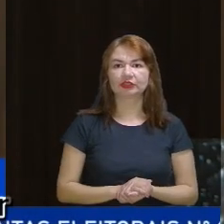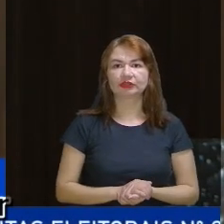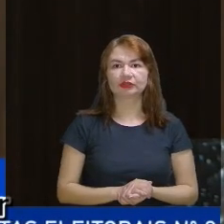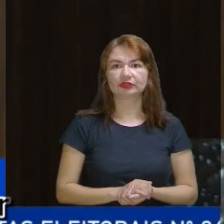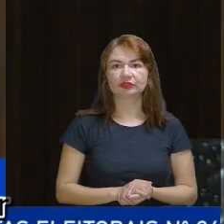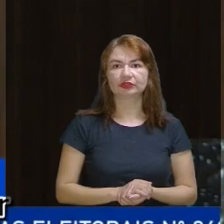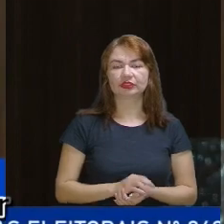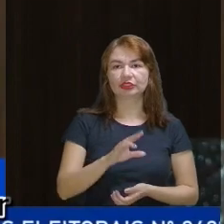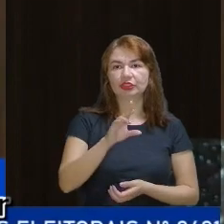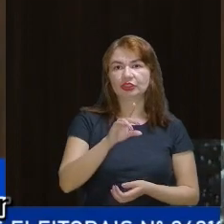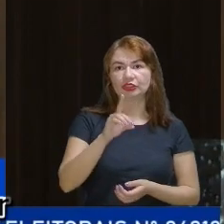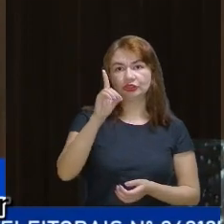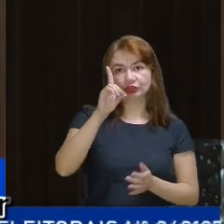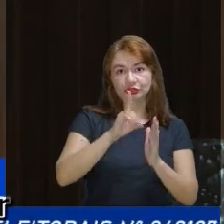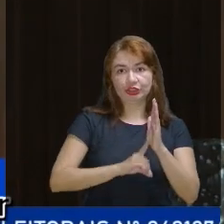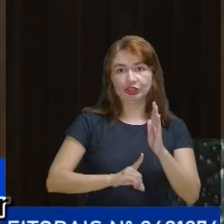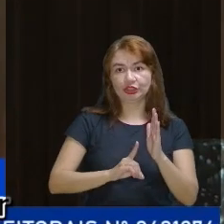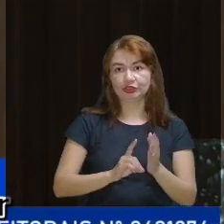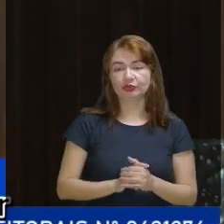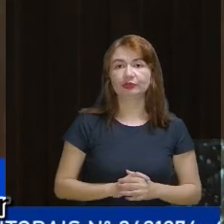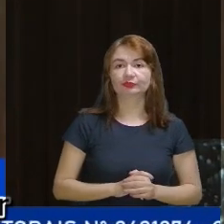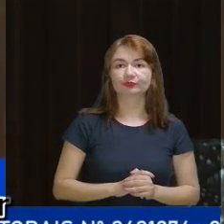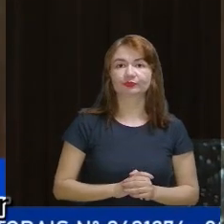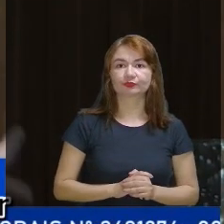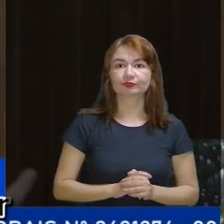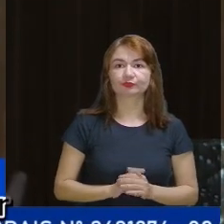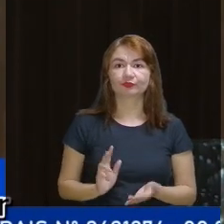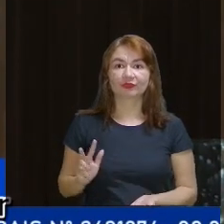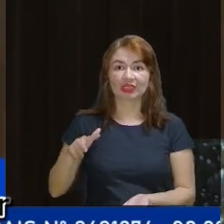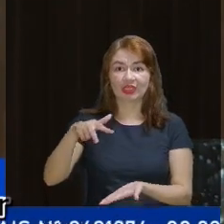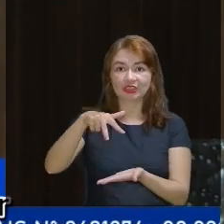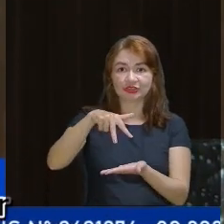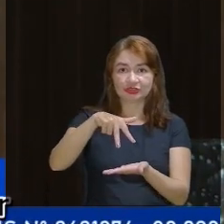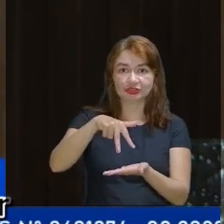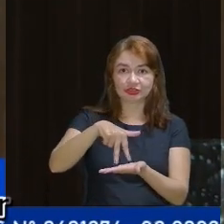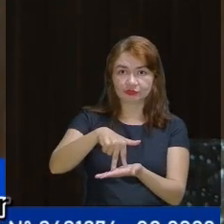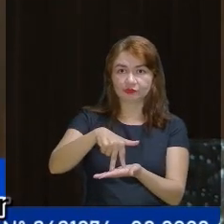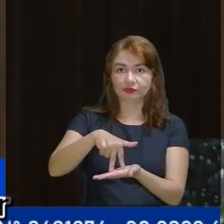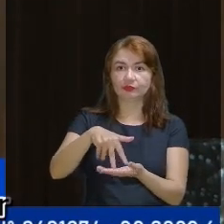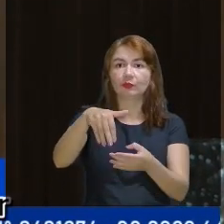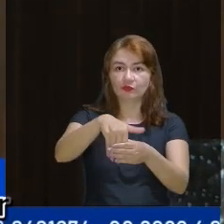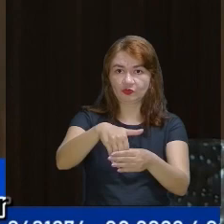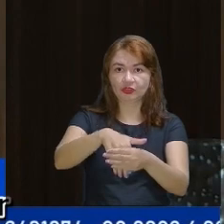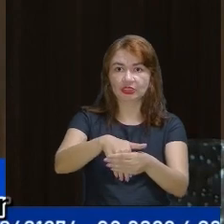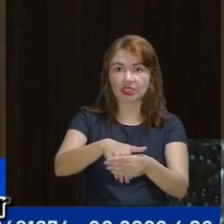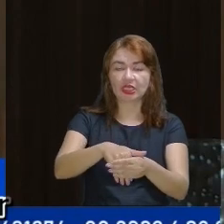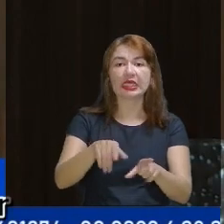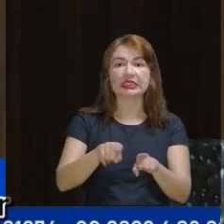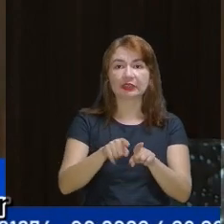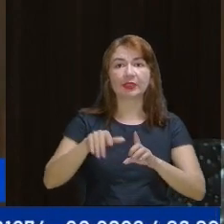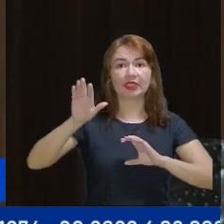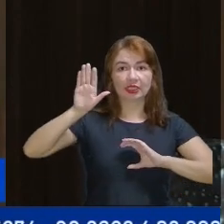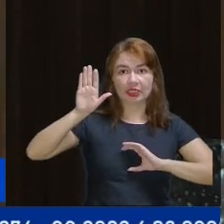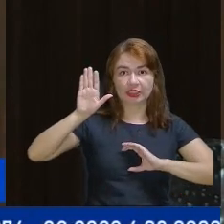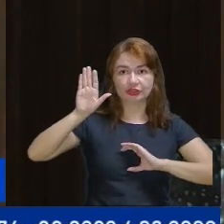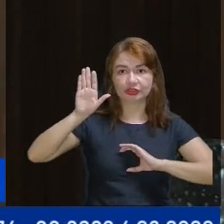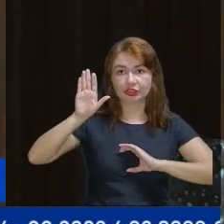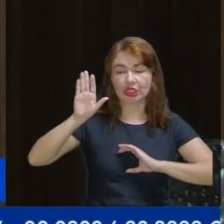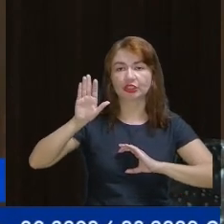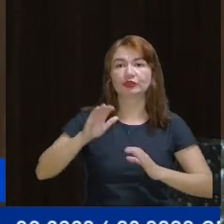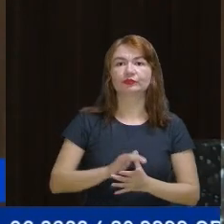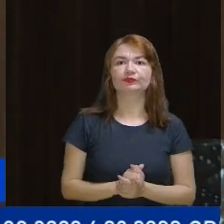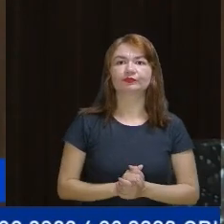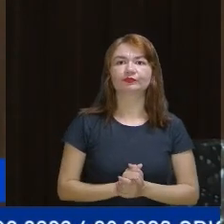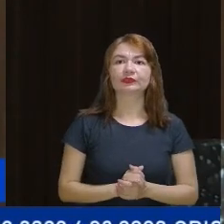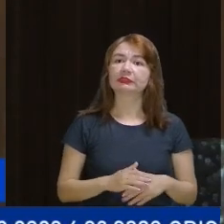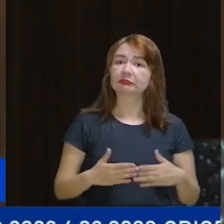ativo e passivo ao sufrágio, ao exercício do voto, ao direito de votar e de ser votado, então as ações no eleitoral não têm